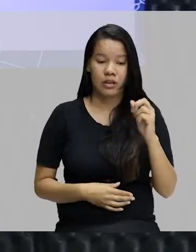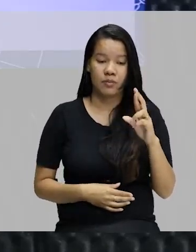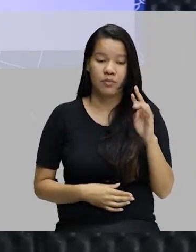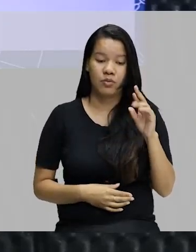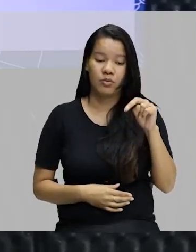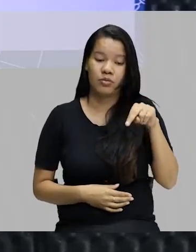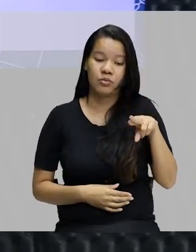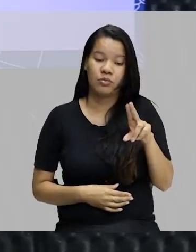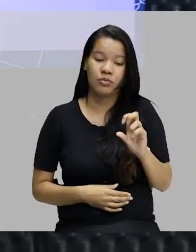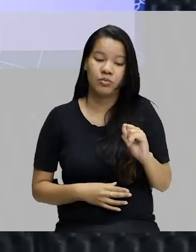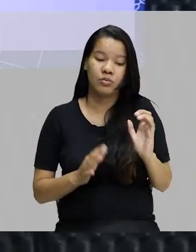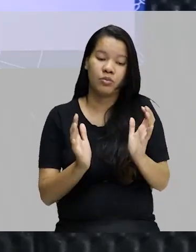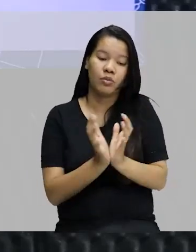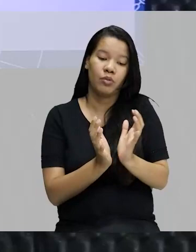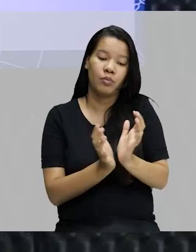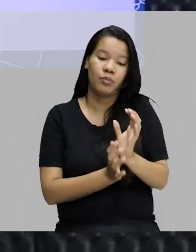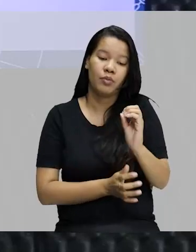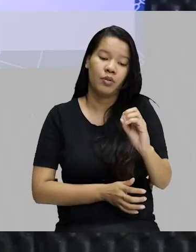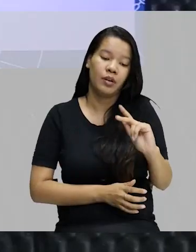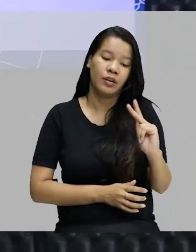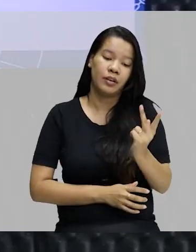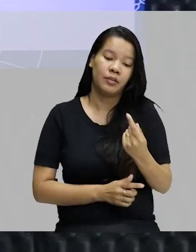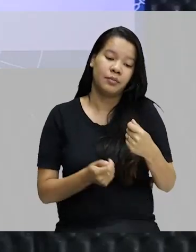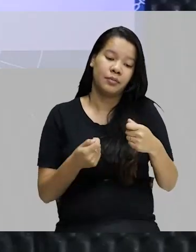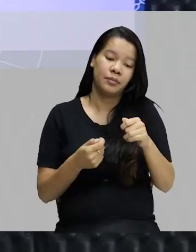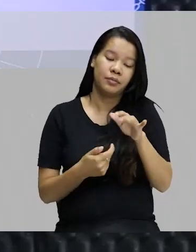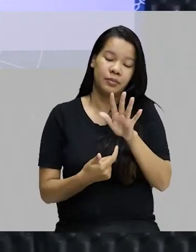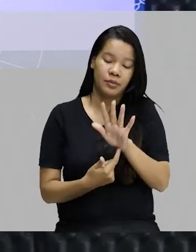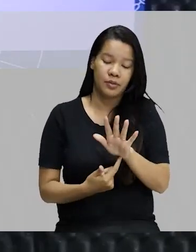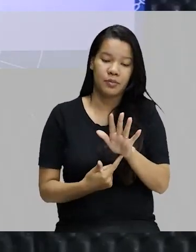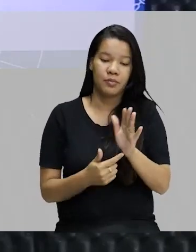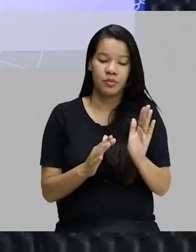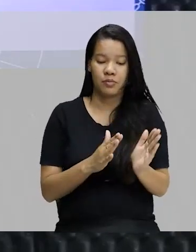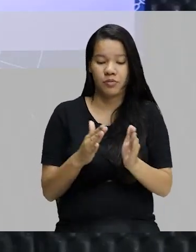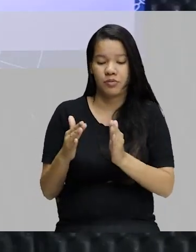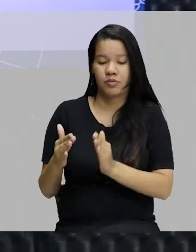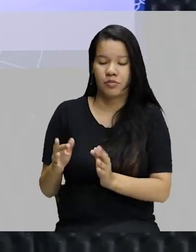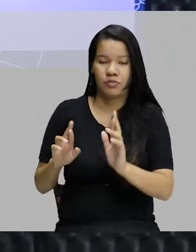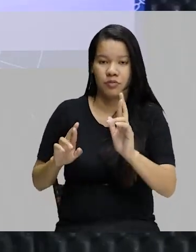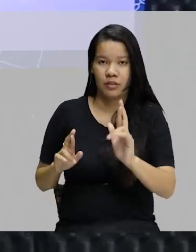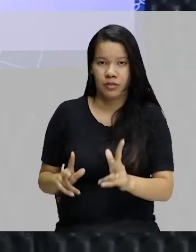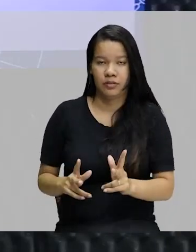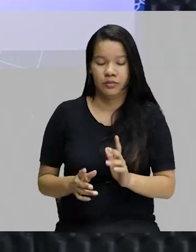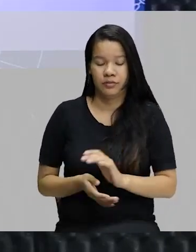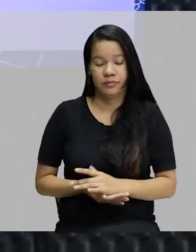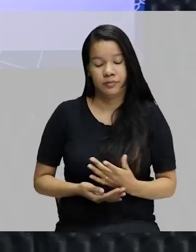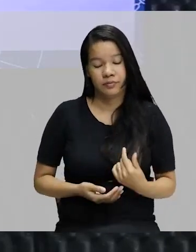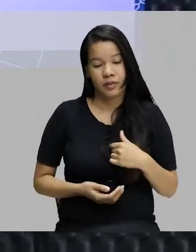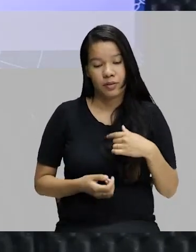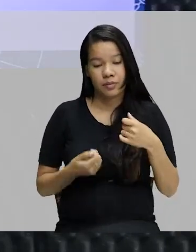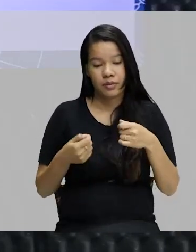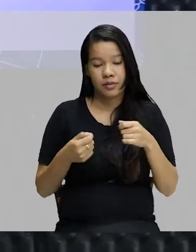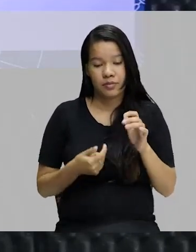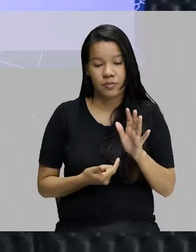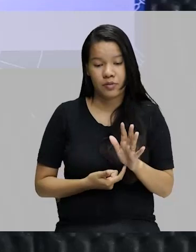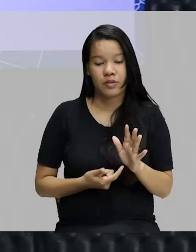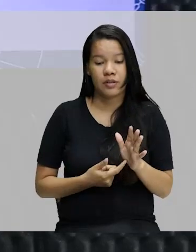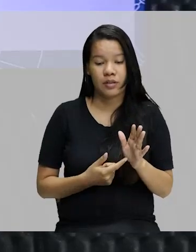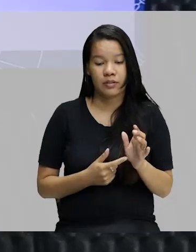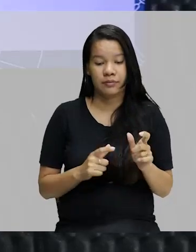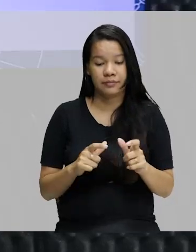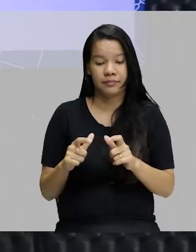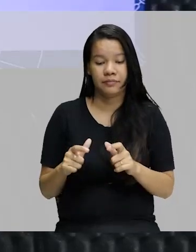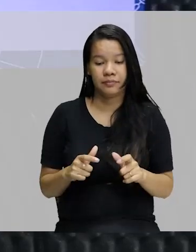grupo OH ele pode aparecer em posições diferentes. Então, eu vou precisar indicar a